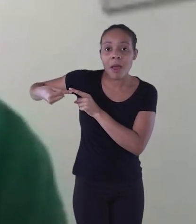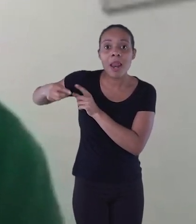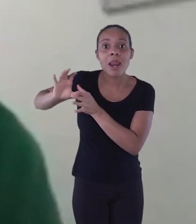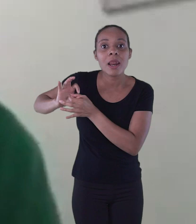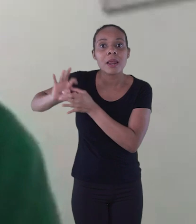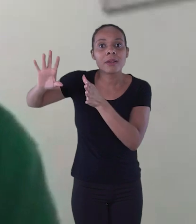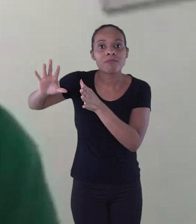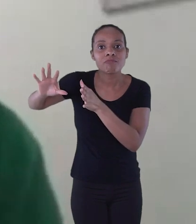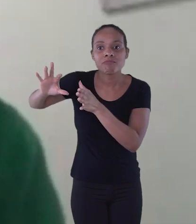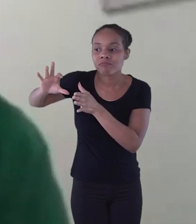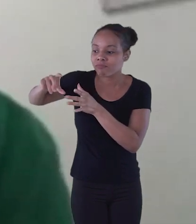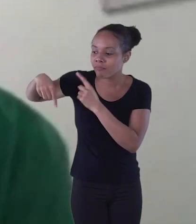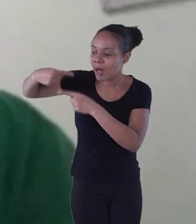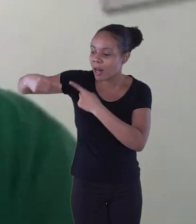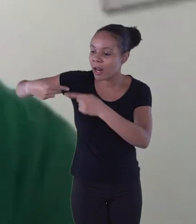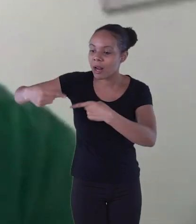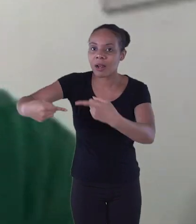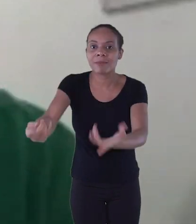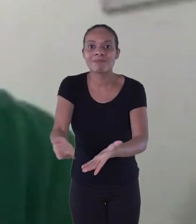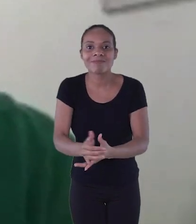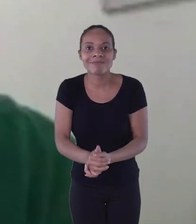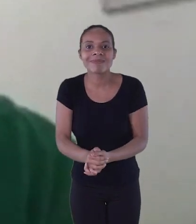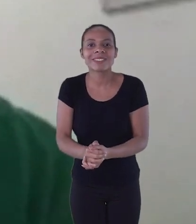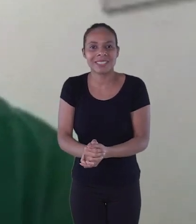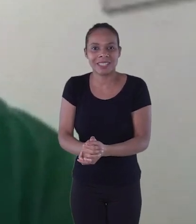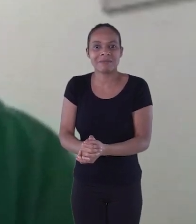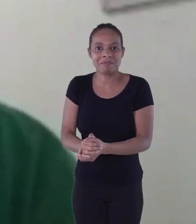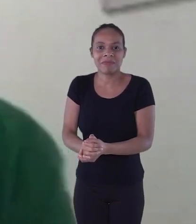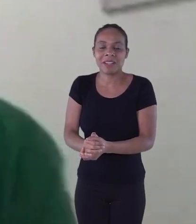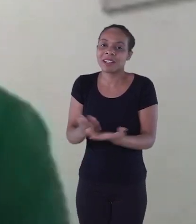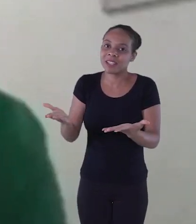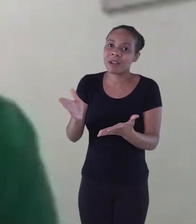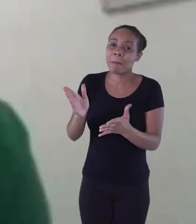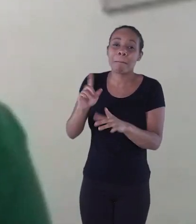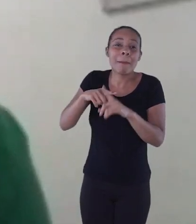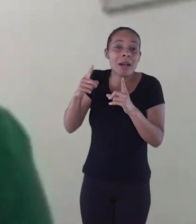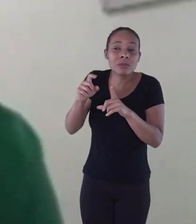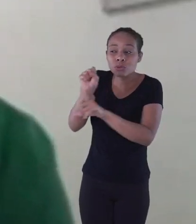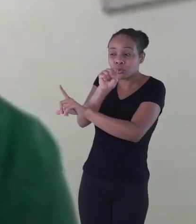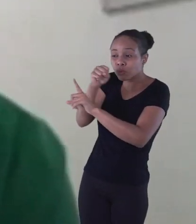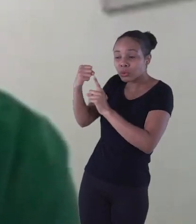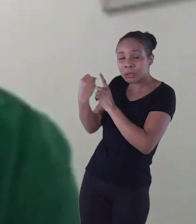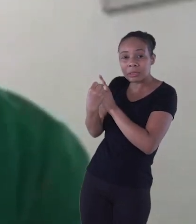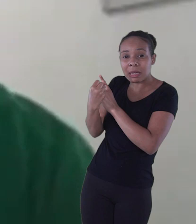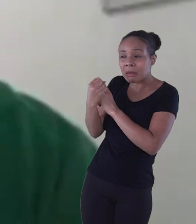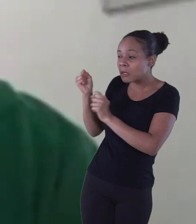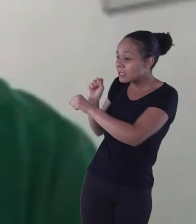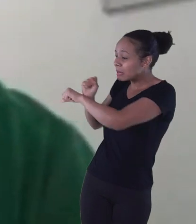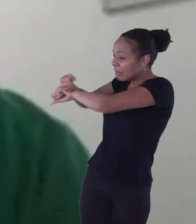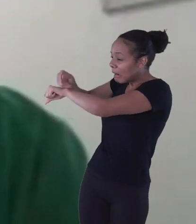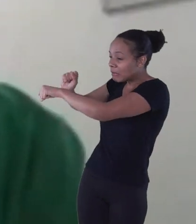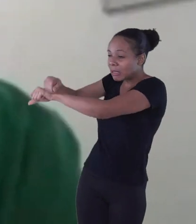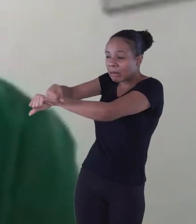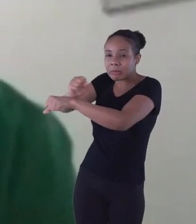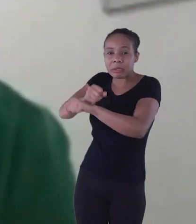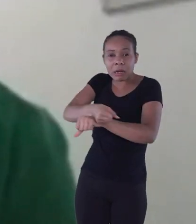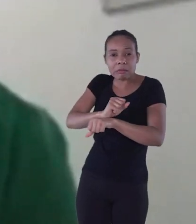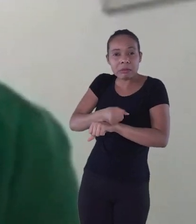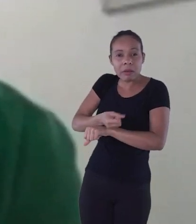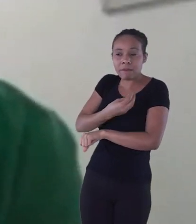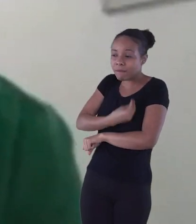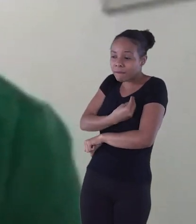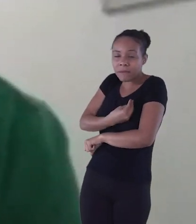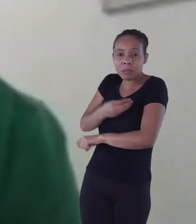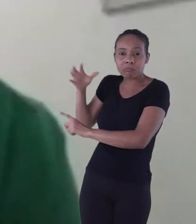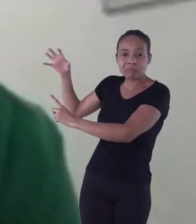negros, filhos de mulheres já livres, mas numa sociedade cercada de escravidão. E indo para o pós-emancipação. O que